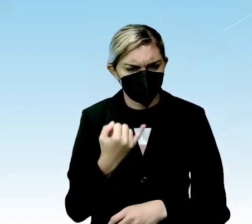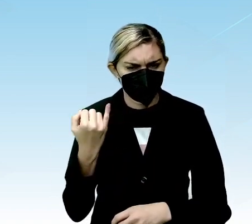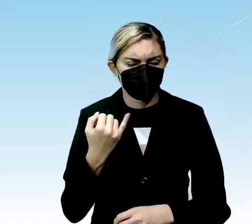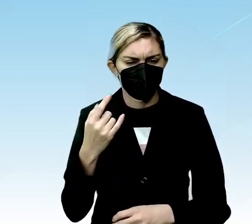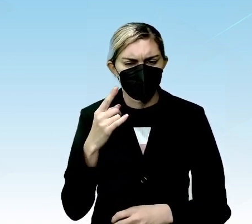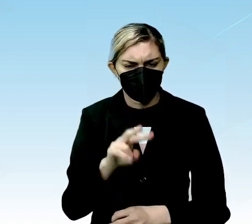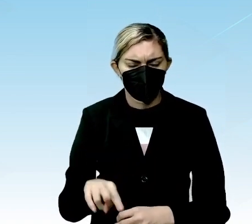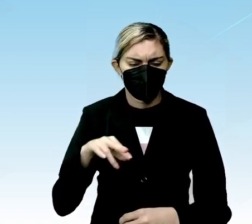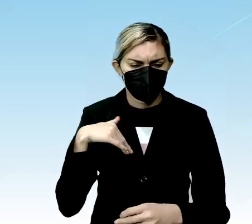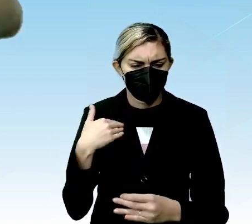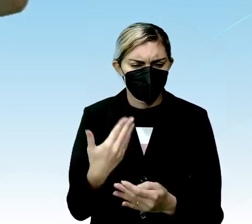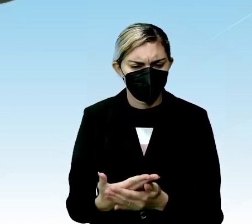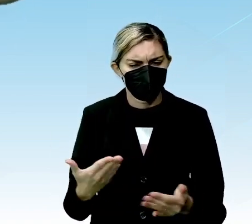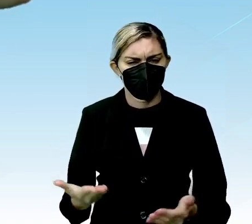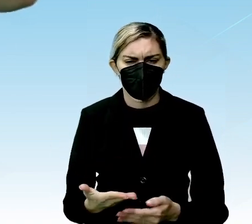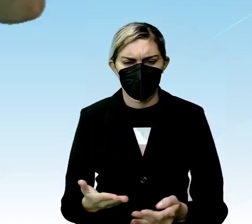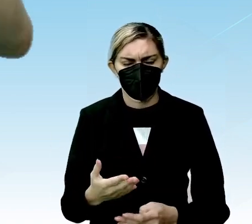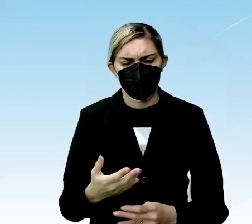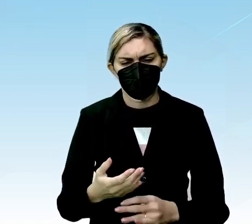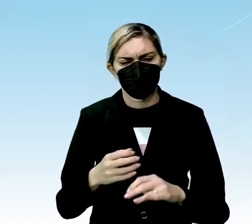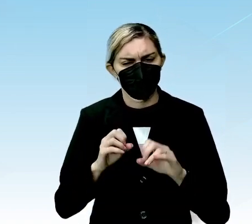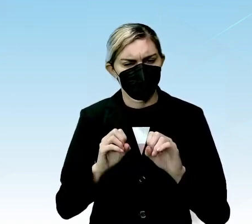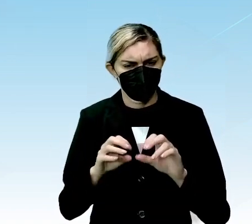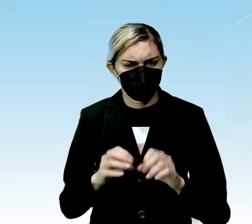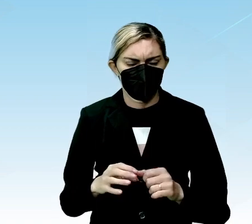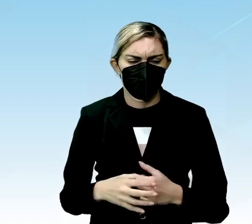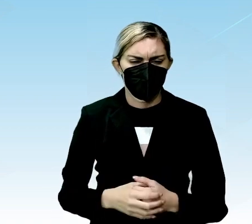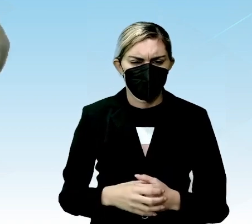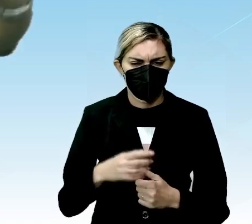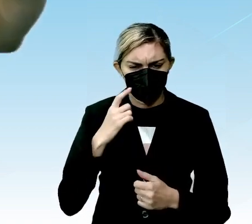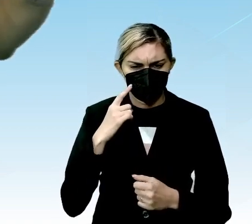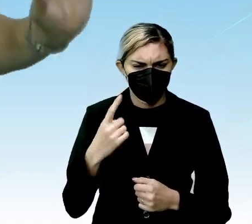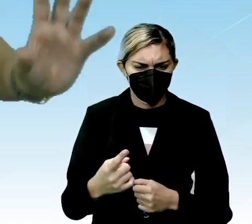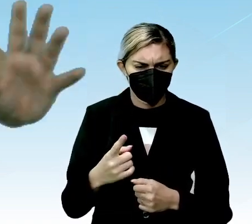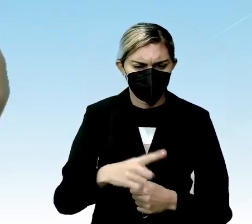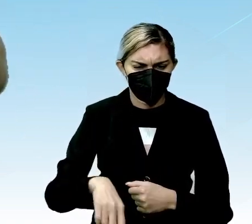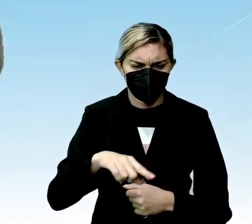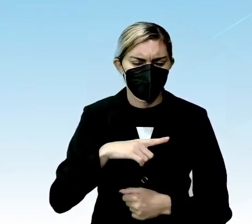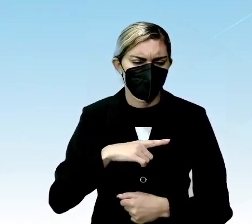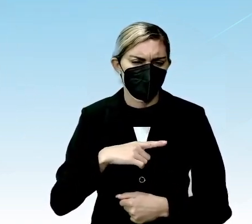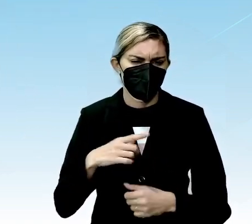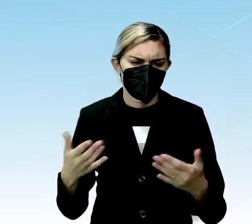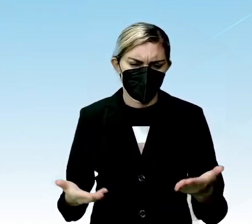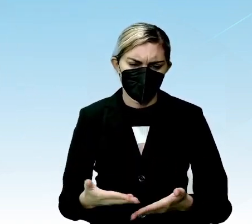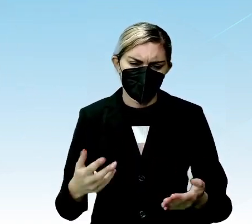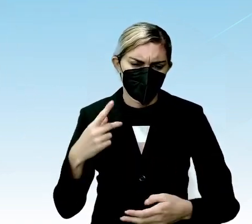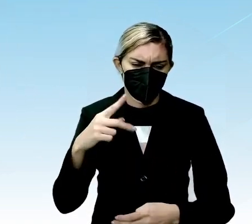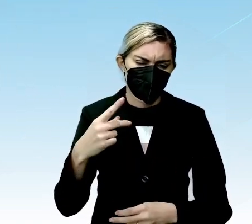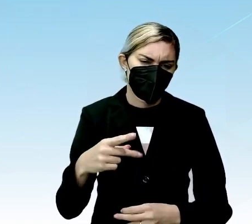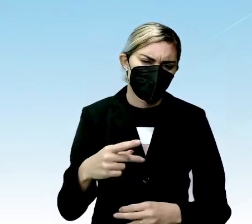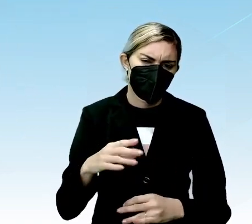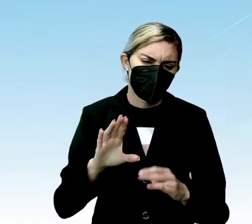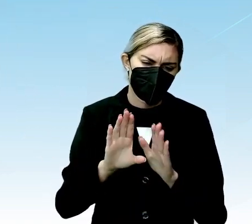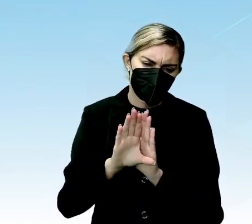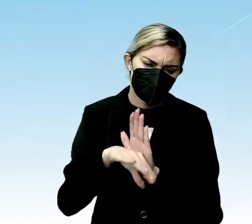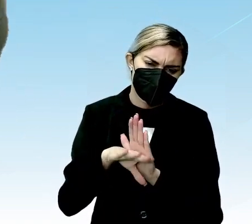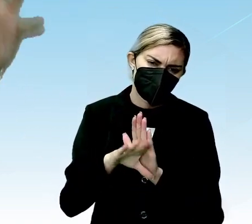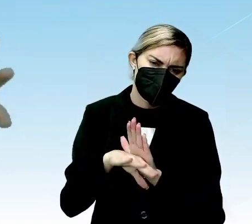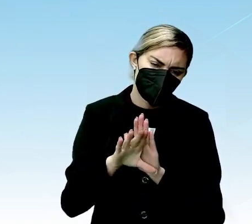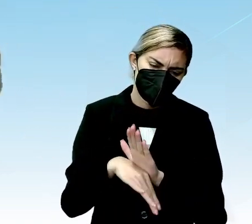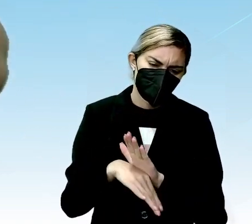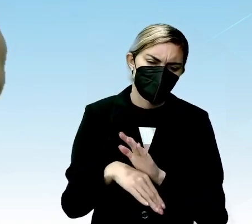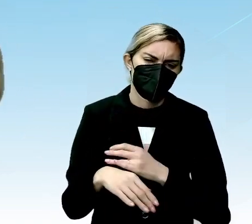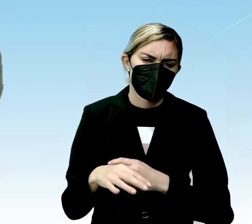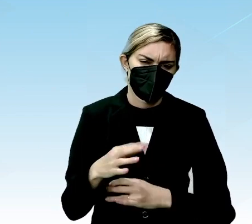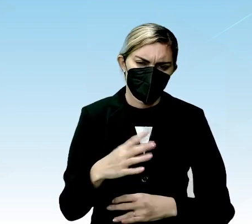vimos até agora. Vamos lá. Doutrina espiritualista, nós temos aqui o seu codificador,